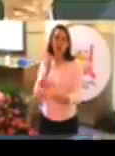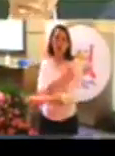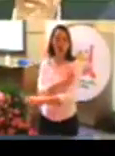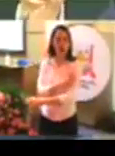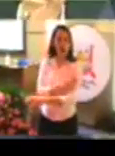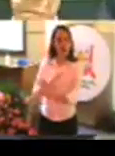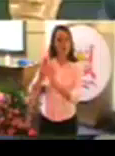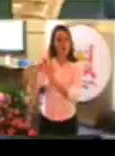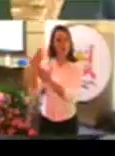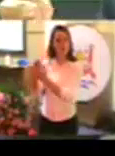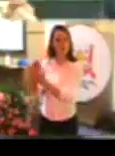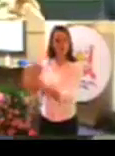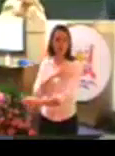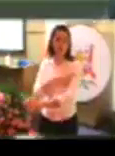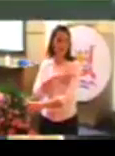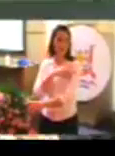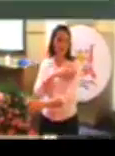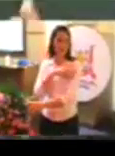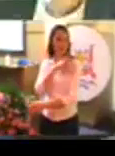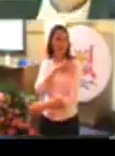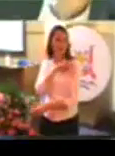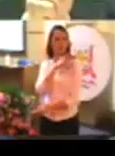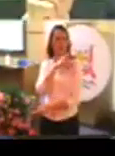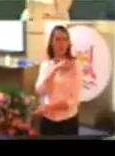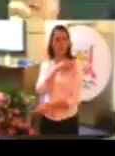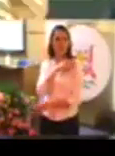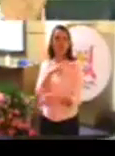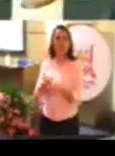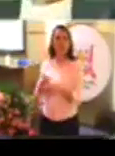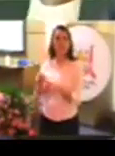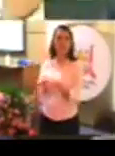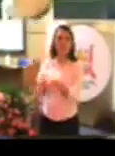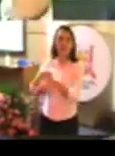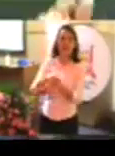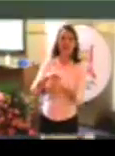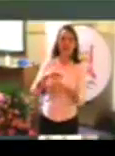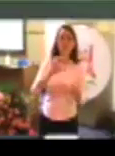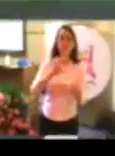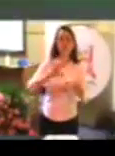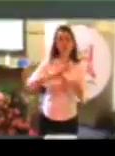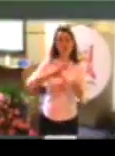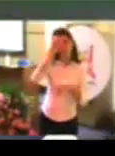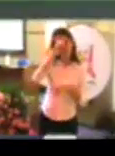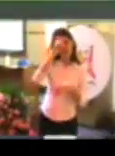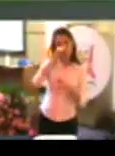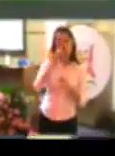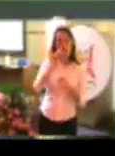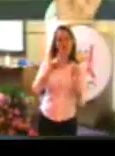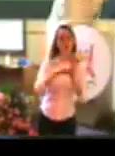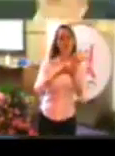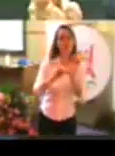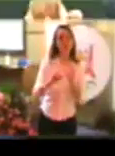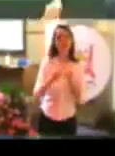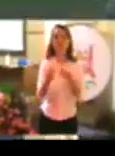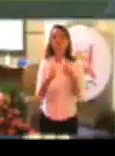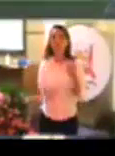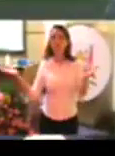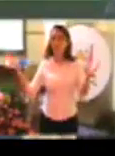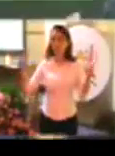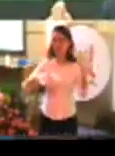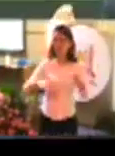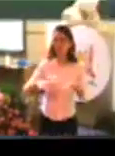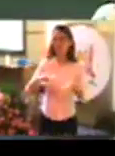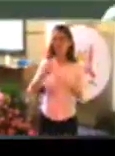das escolas de ensino fundamental, de ensino médio e de ensino superior. Trazendo os